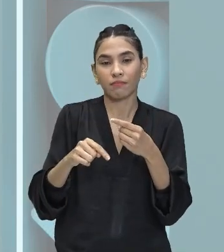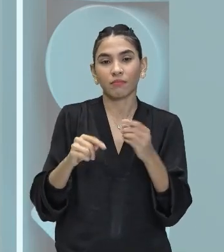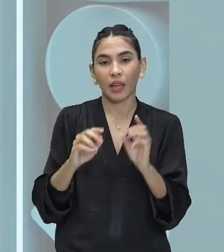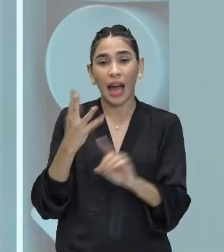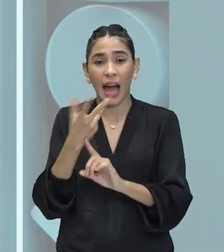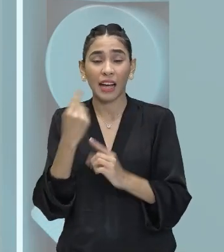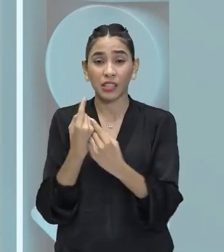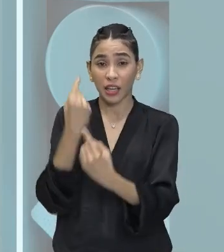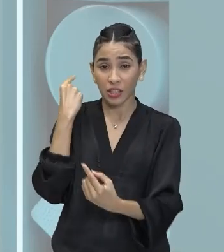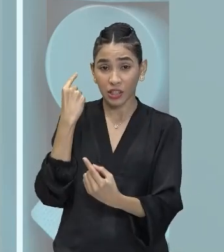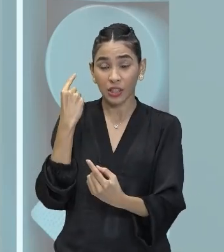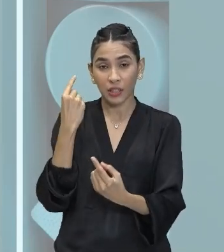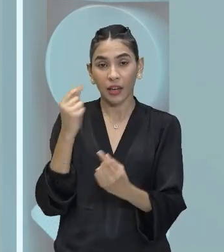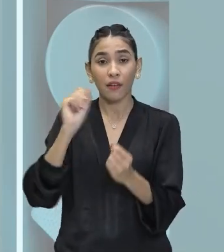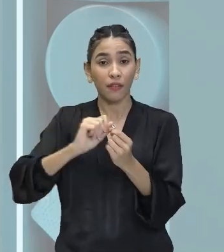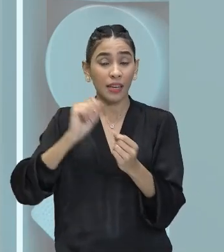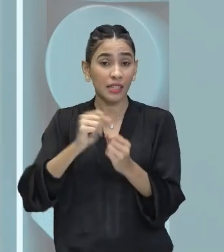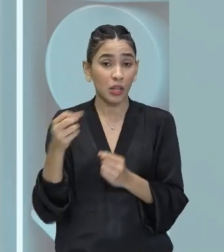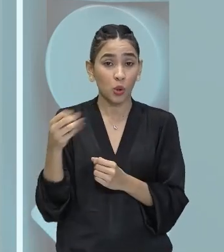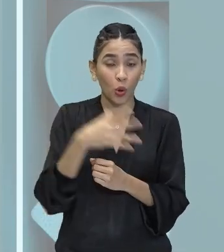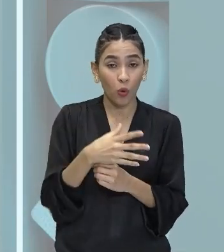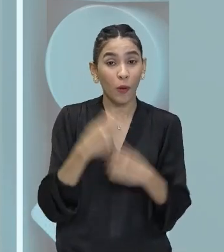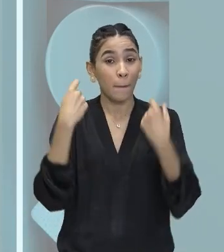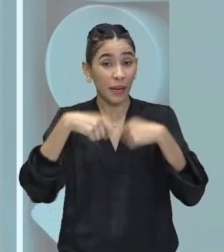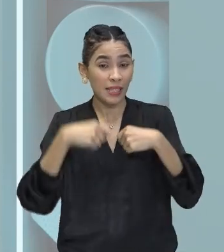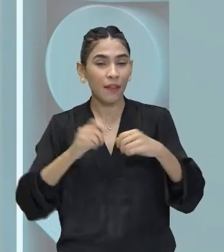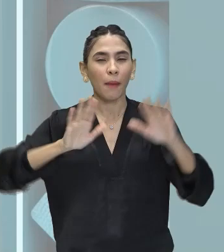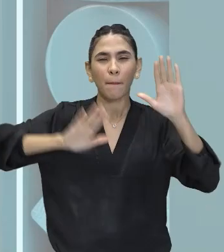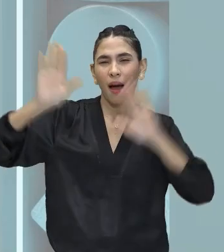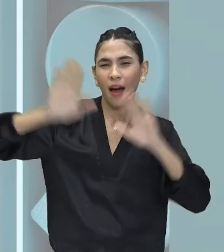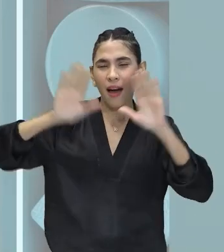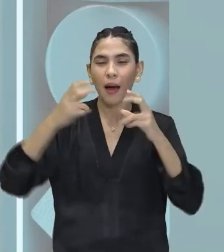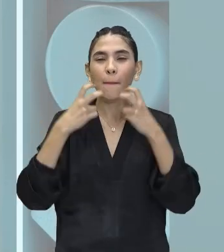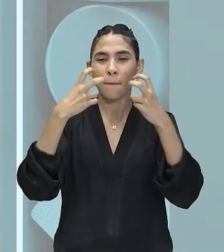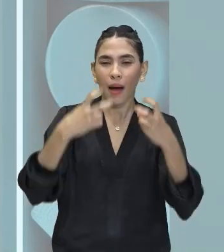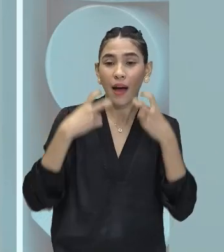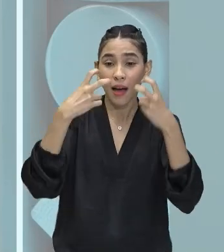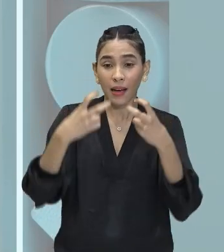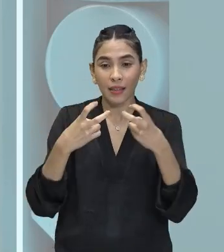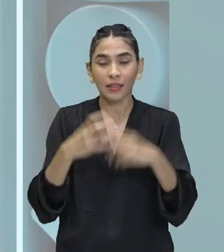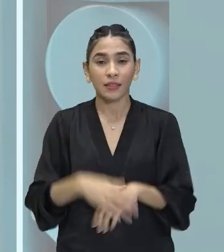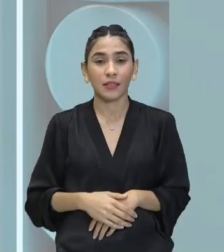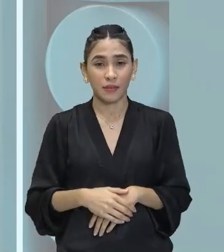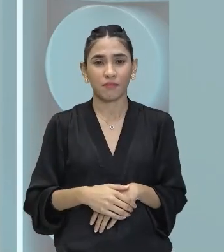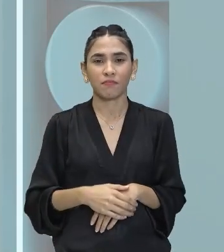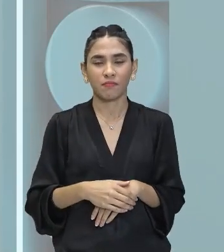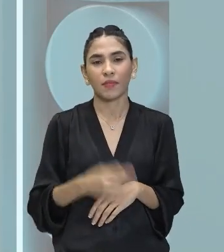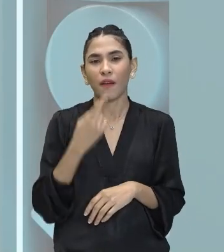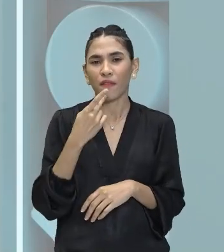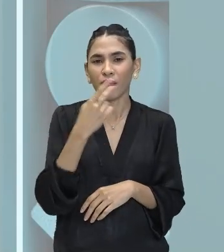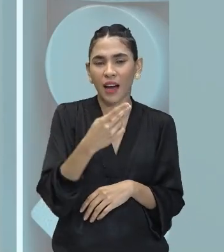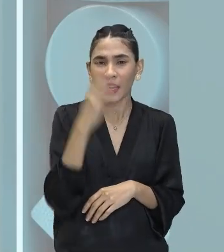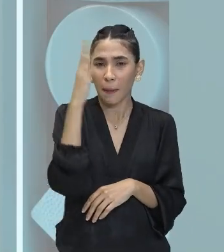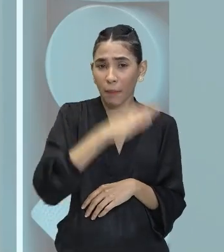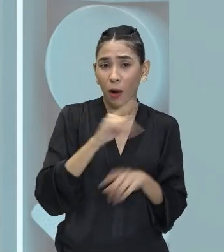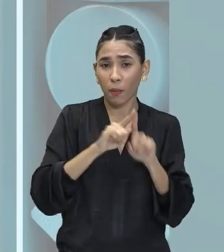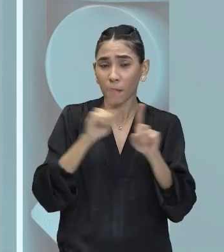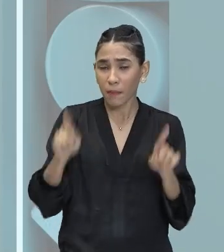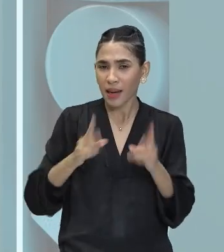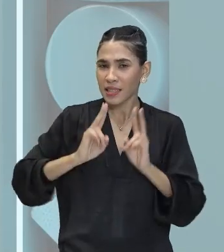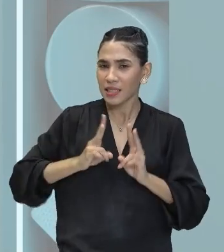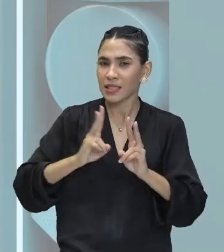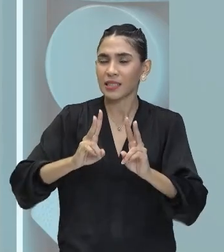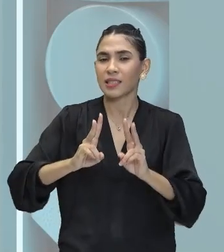era necessário fazer barulho. Era aquela história de falem mal, mas falem de mim. Era isso que eles precisavam,